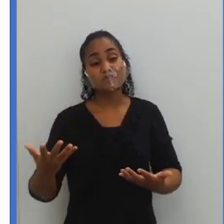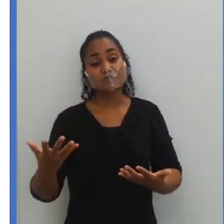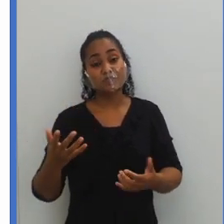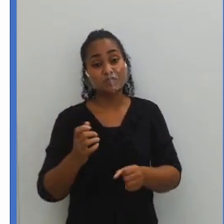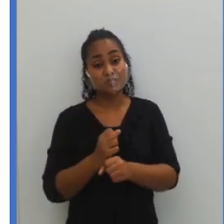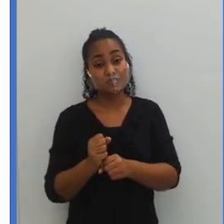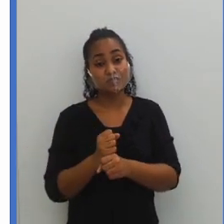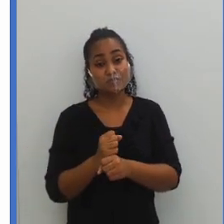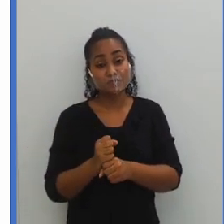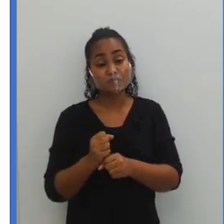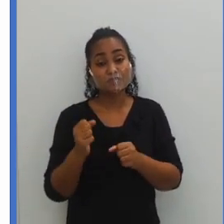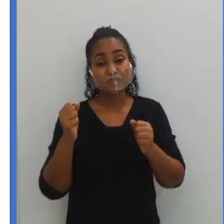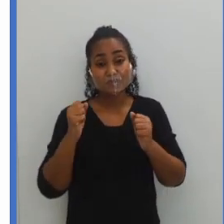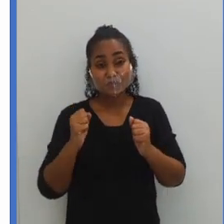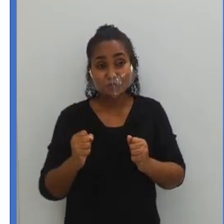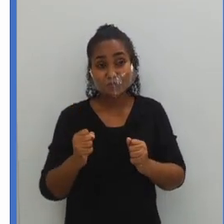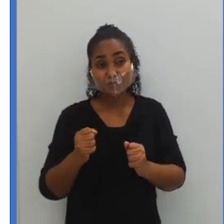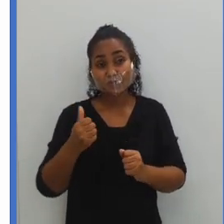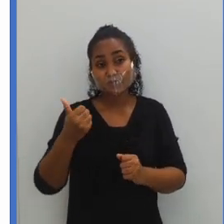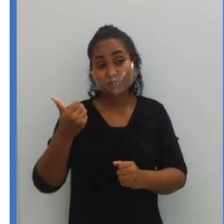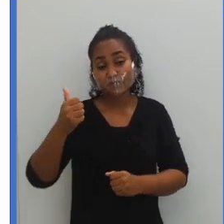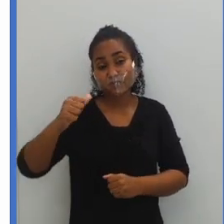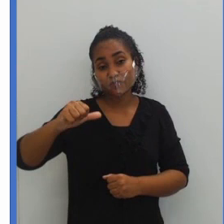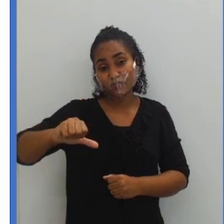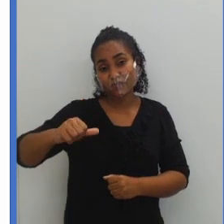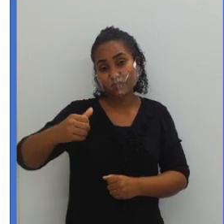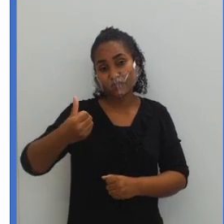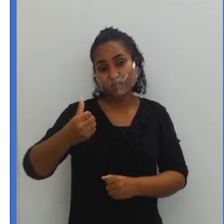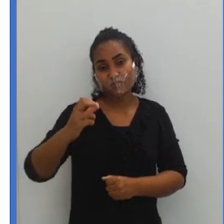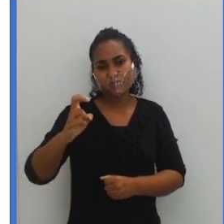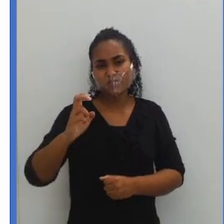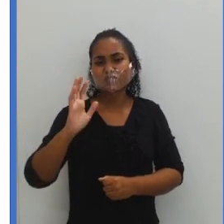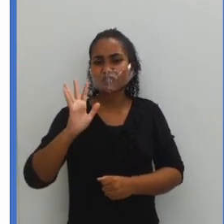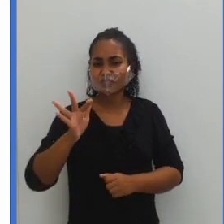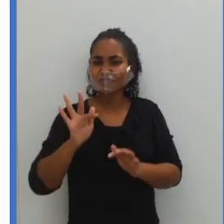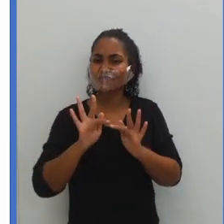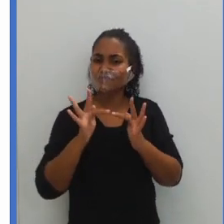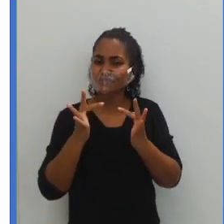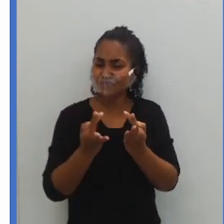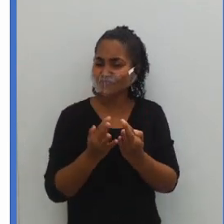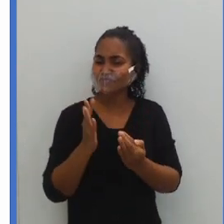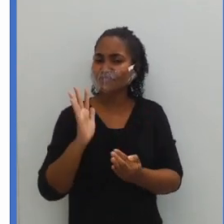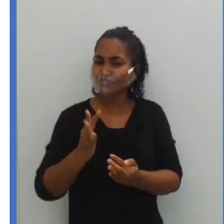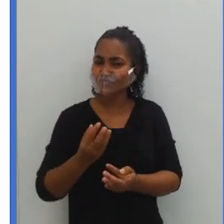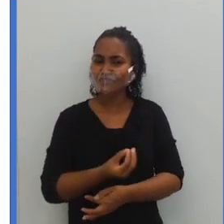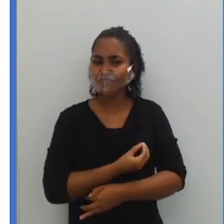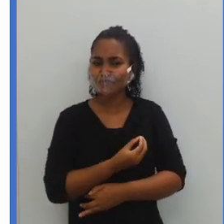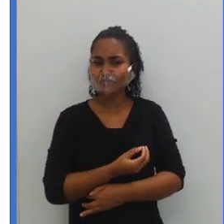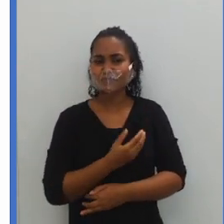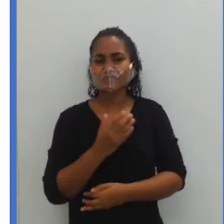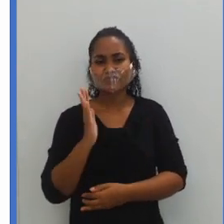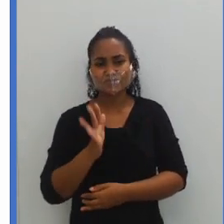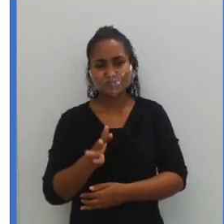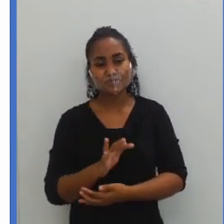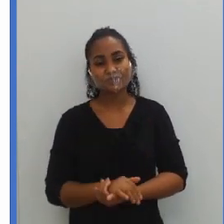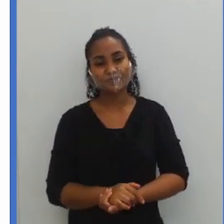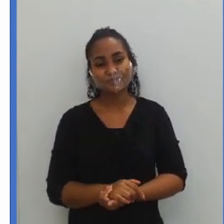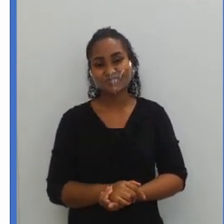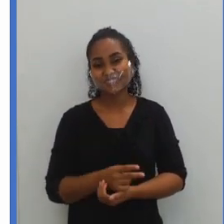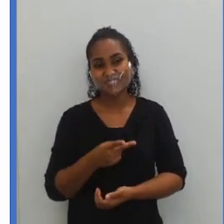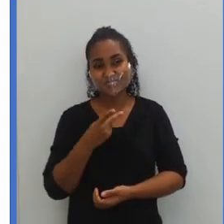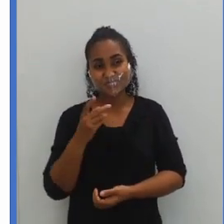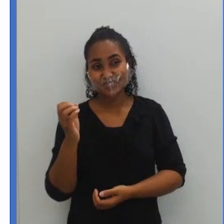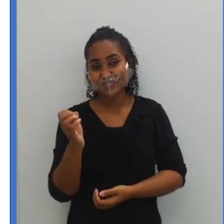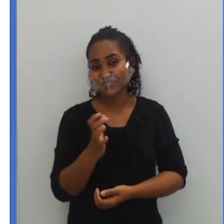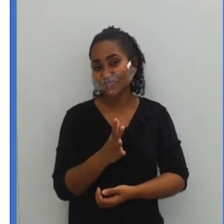1965, olha só pessoal, possivelmente 65, vários parentes, familiares de vocês já eram vivos. Então a